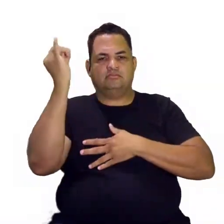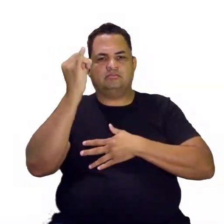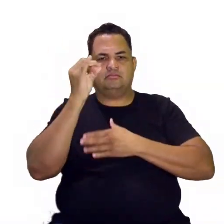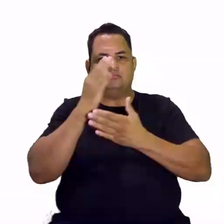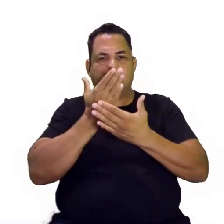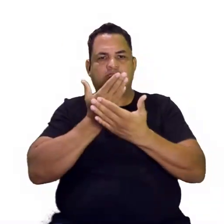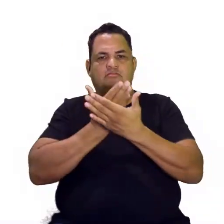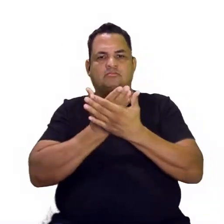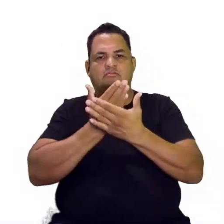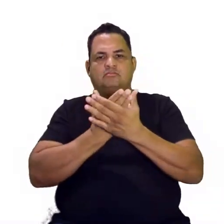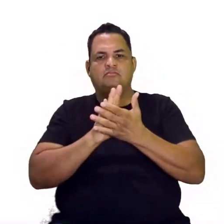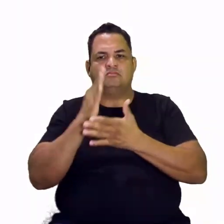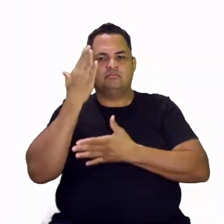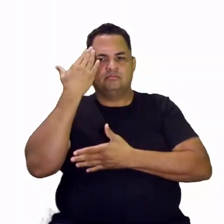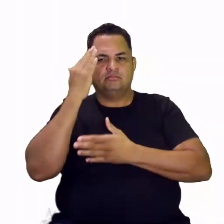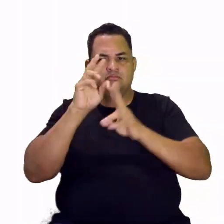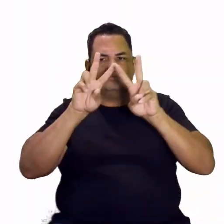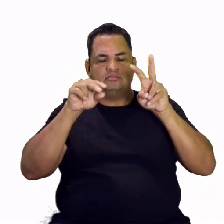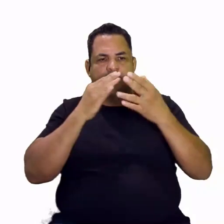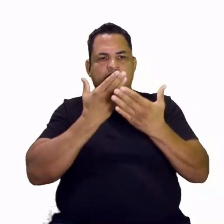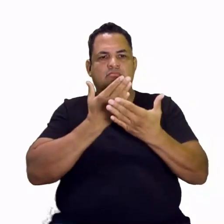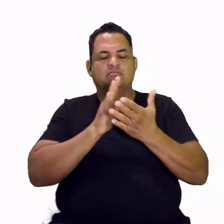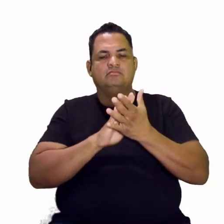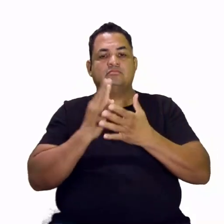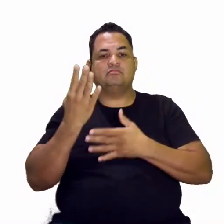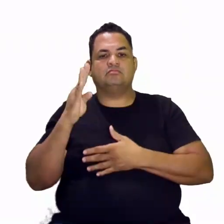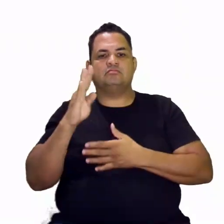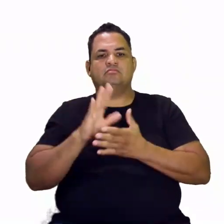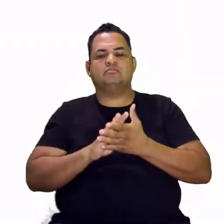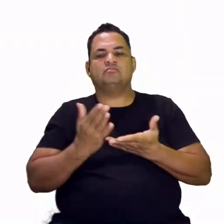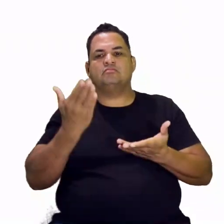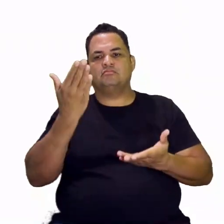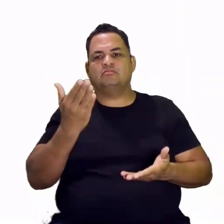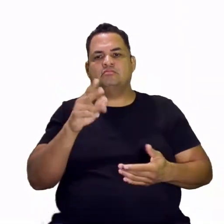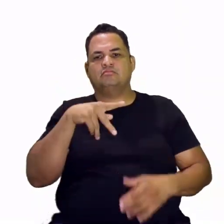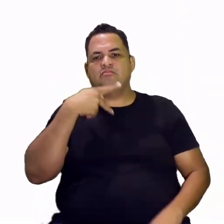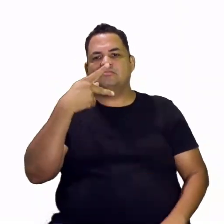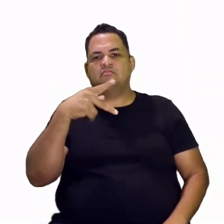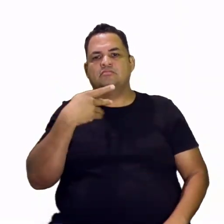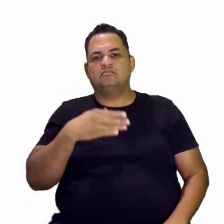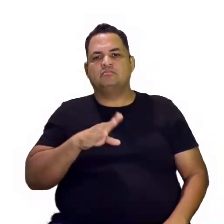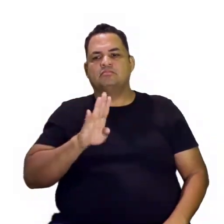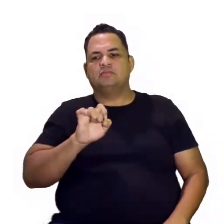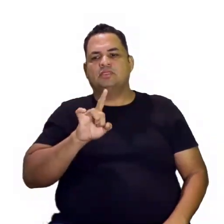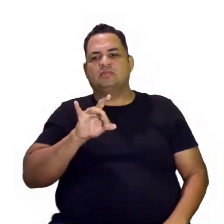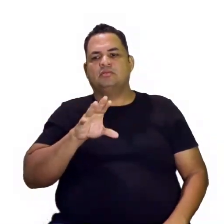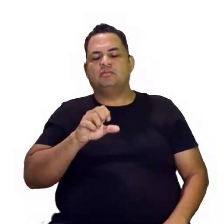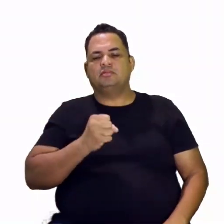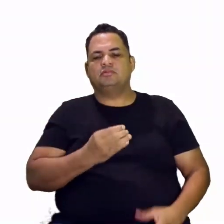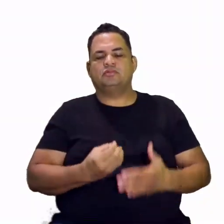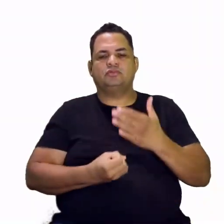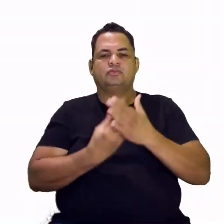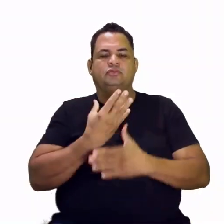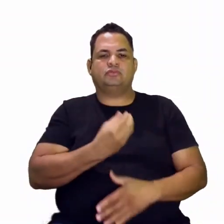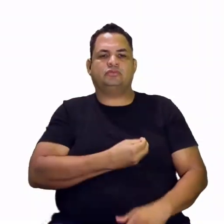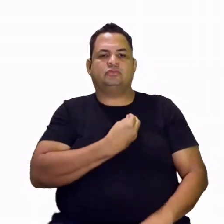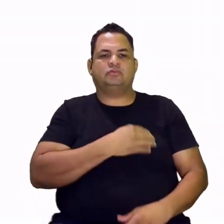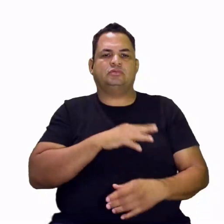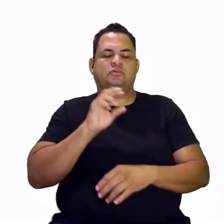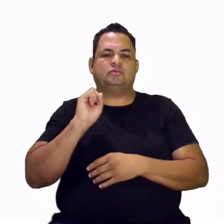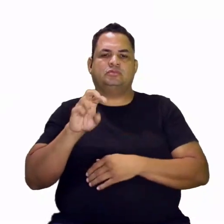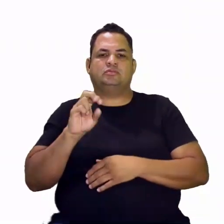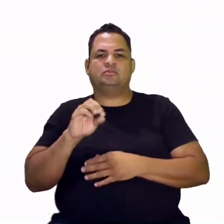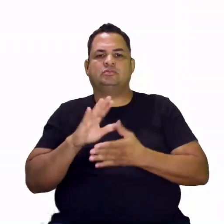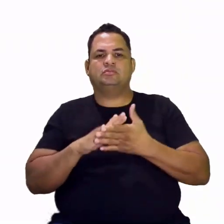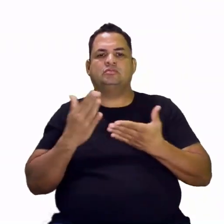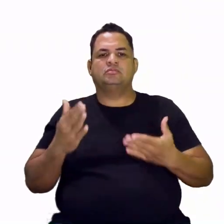e compreensão dos assuntos tratados pela biologia. Pois é, nós falamos de simbiose, falamos da origem do vírus, falamos do que era